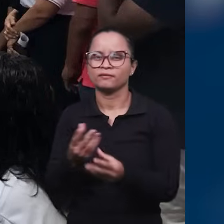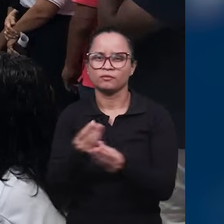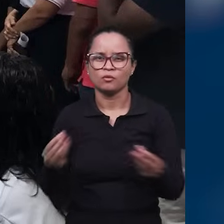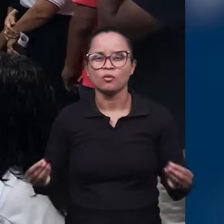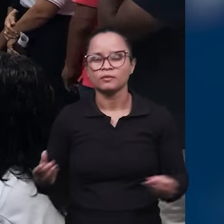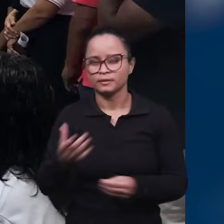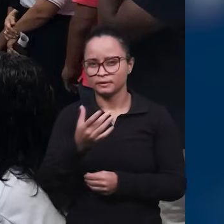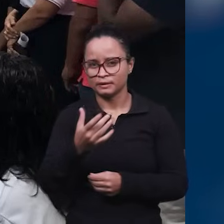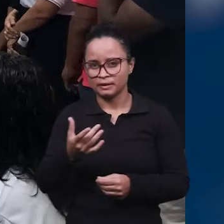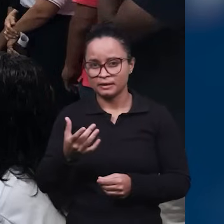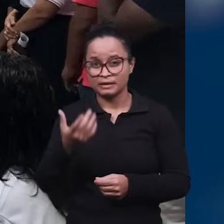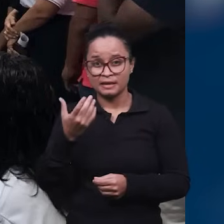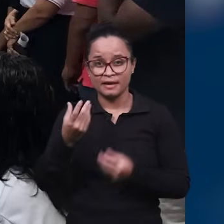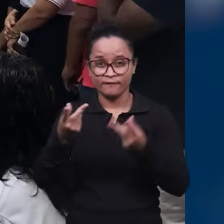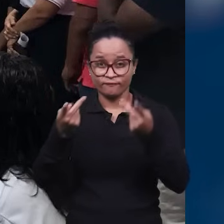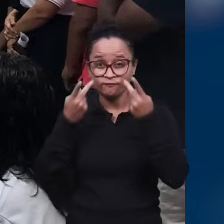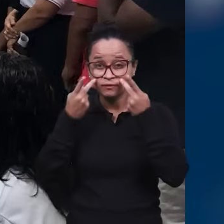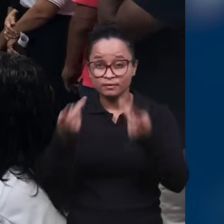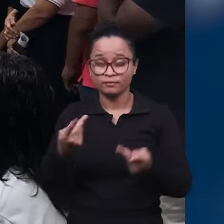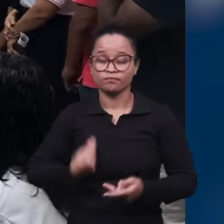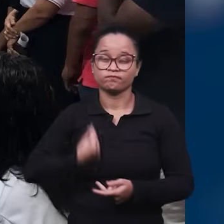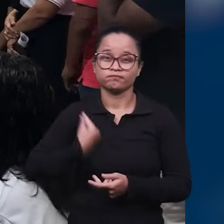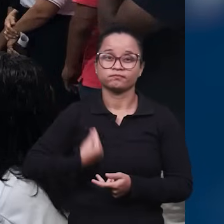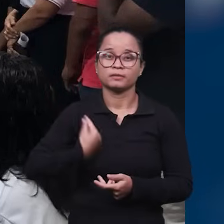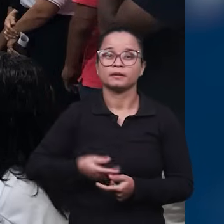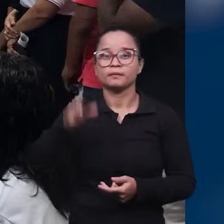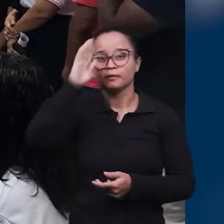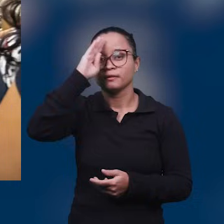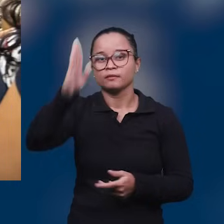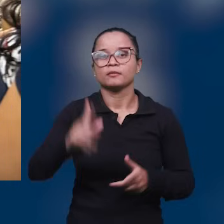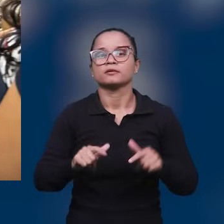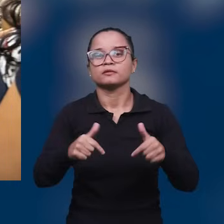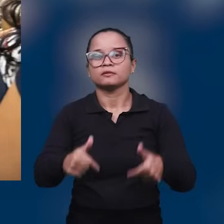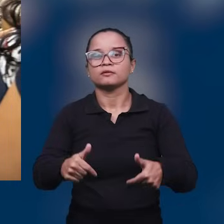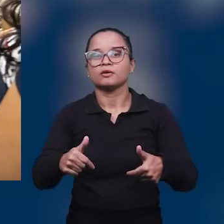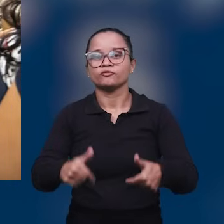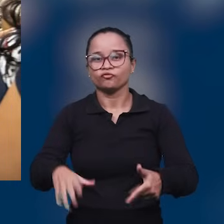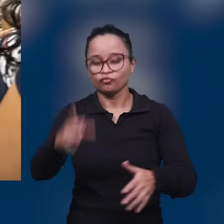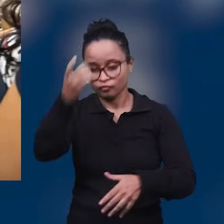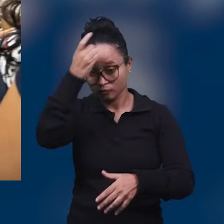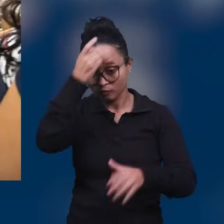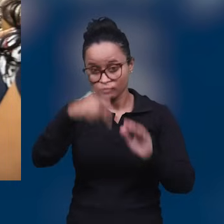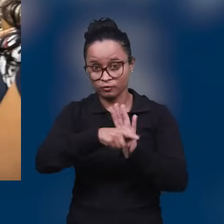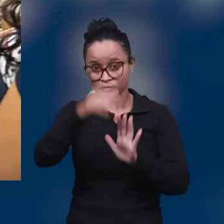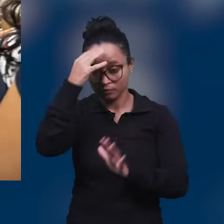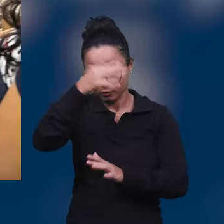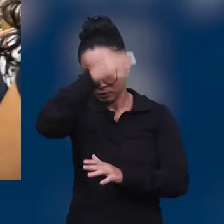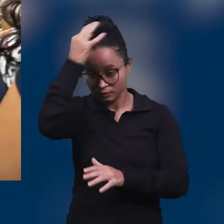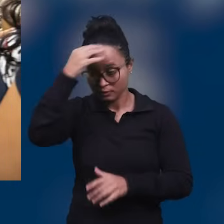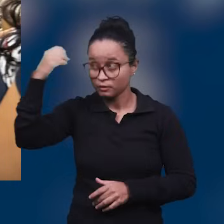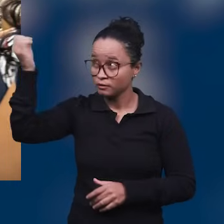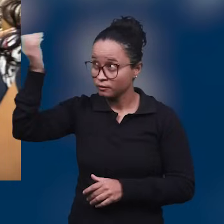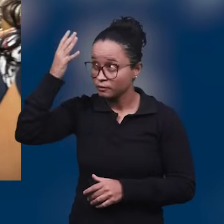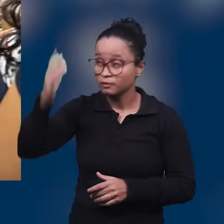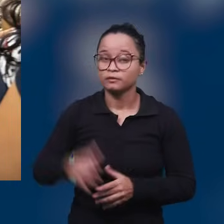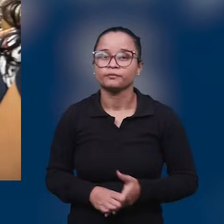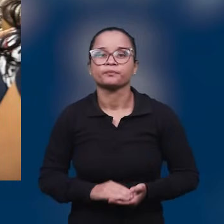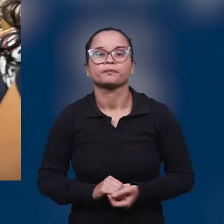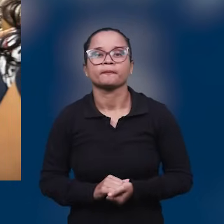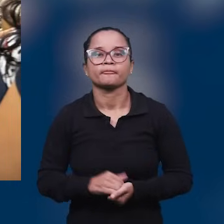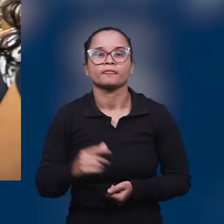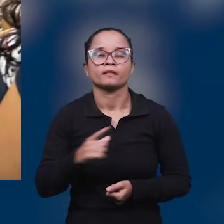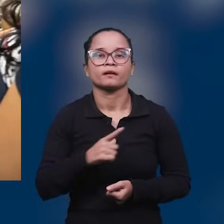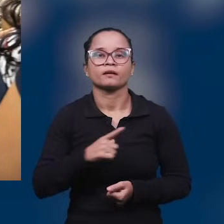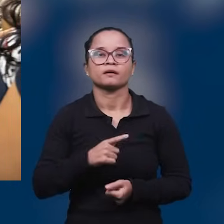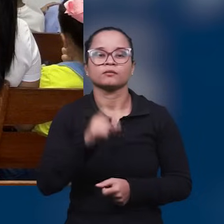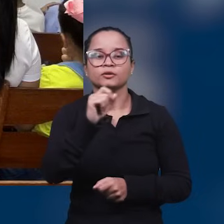sementes com fogo foram plantadas em muitos corações que ali estavam presentes. Vamos agora ali para a cidade de Dom Pedro, sob o ministério do